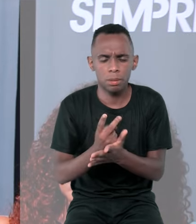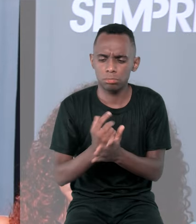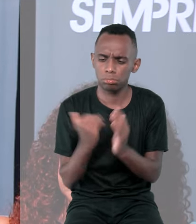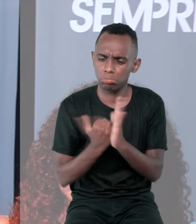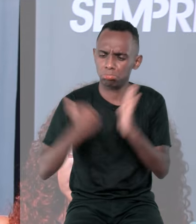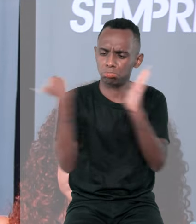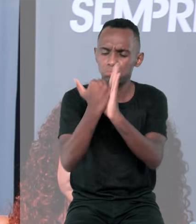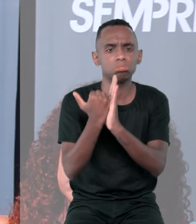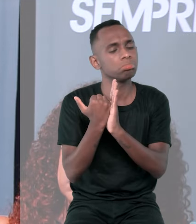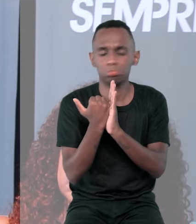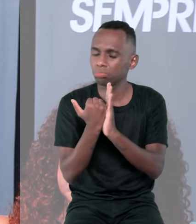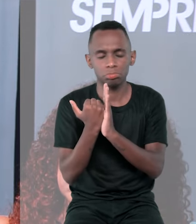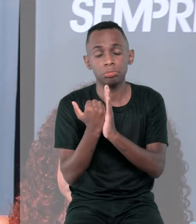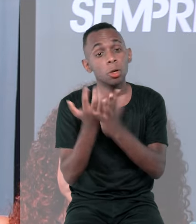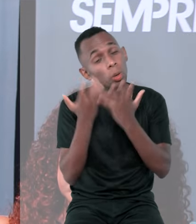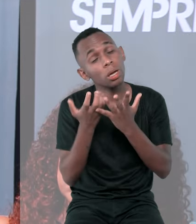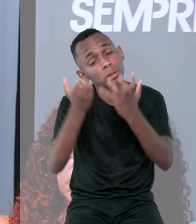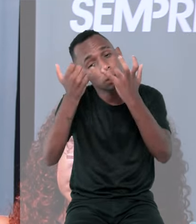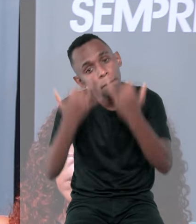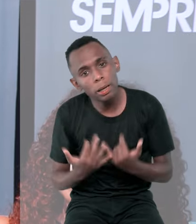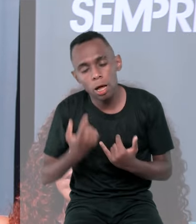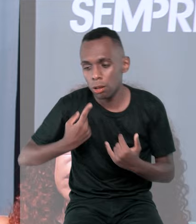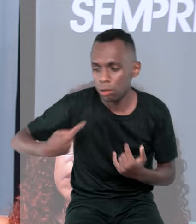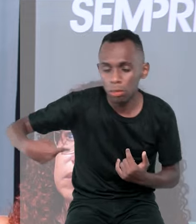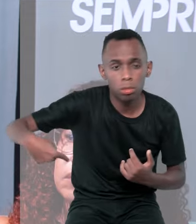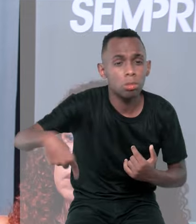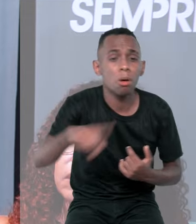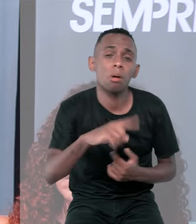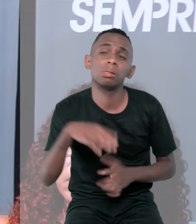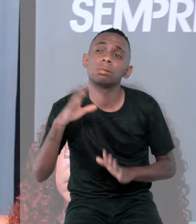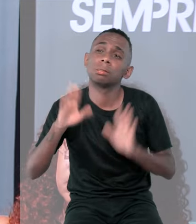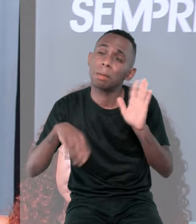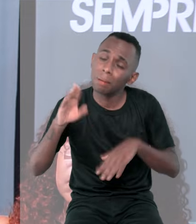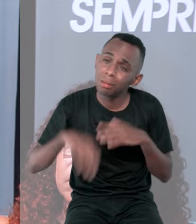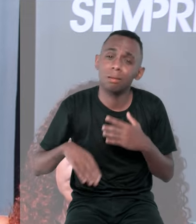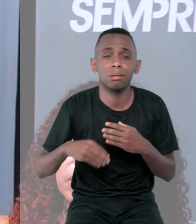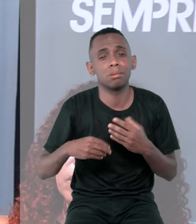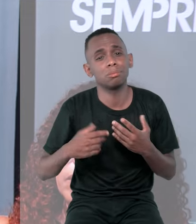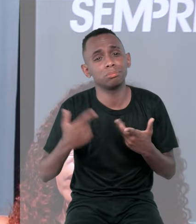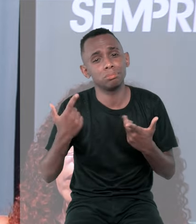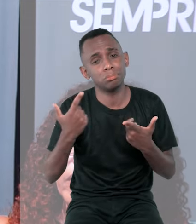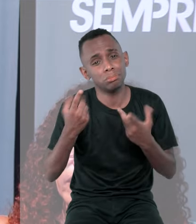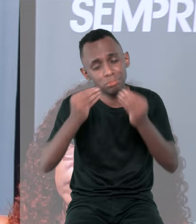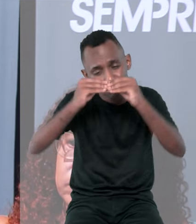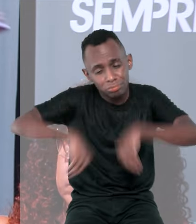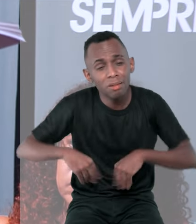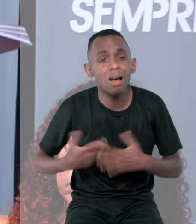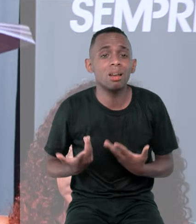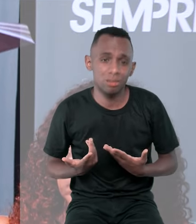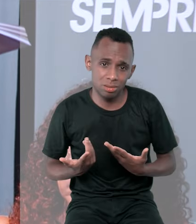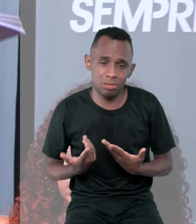bem-sucedidos. Quero dizer que nós, às vezes, falhamos, Pedro. E